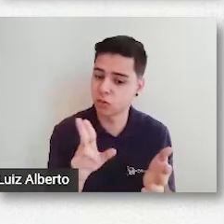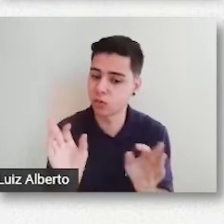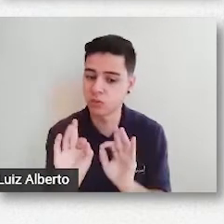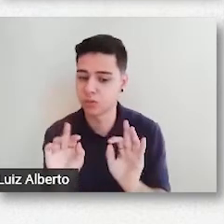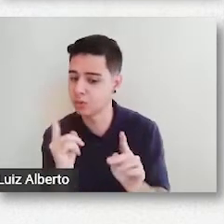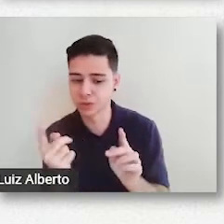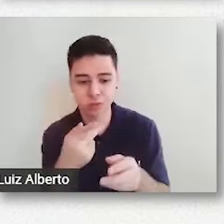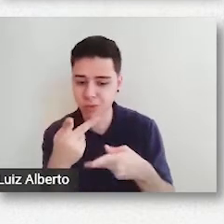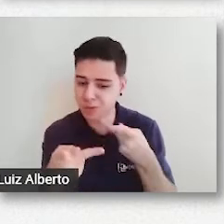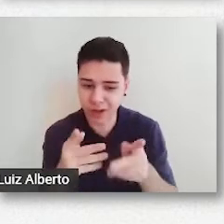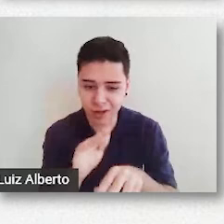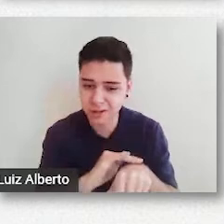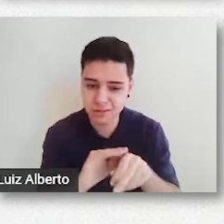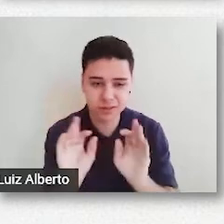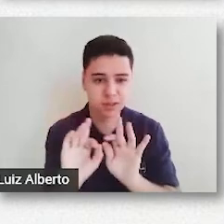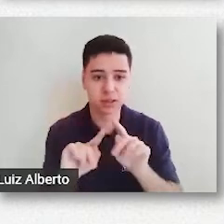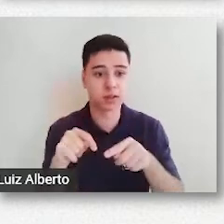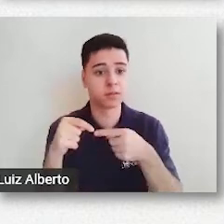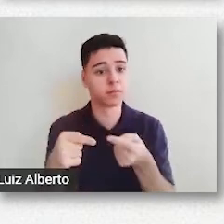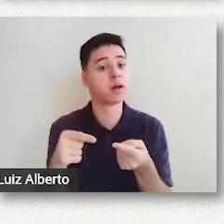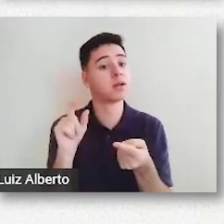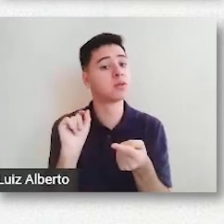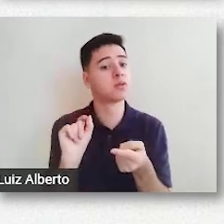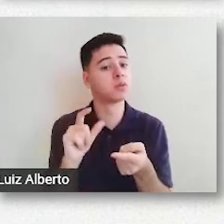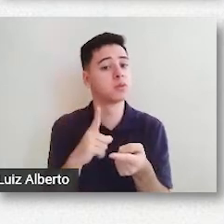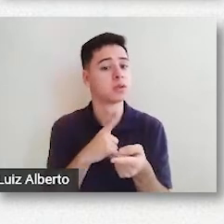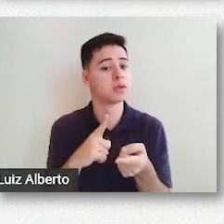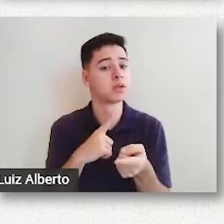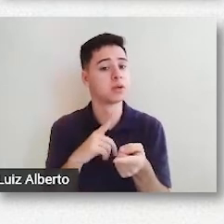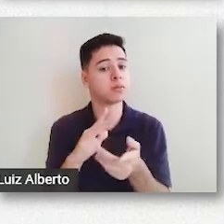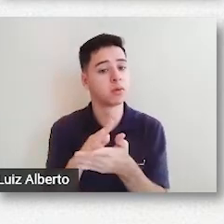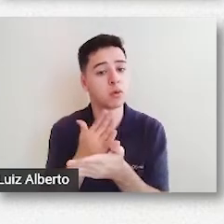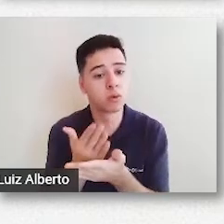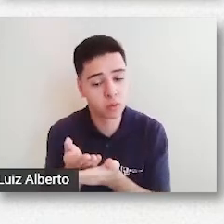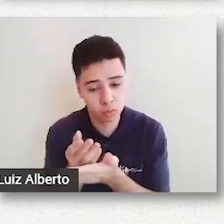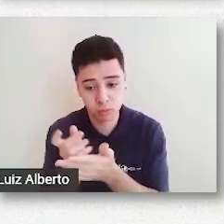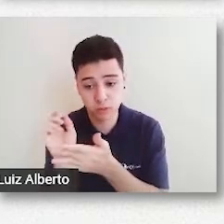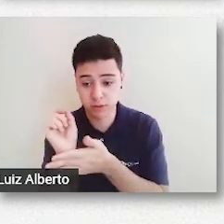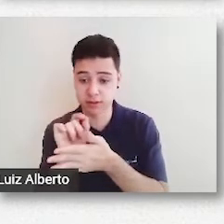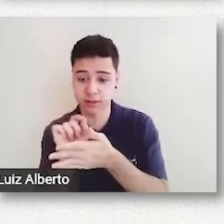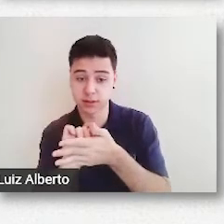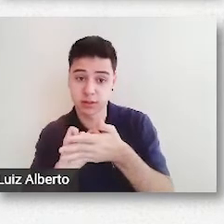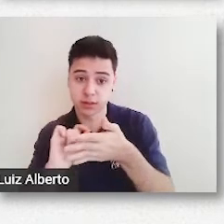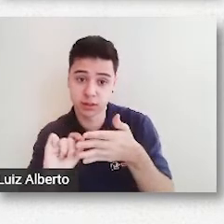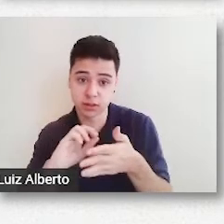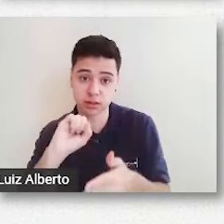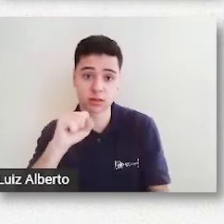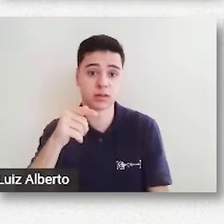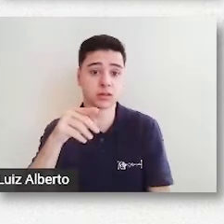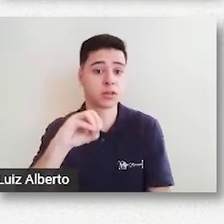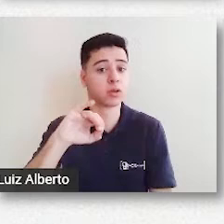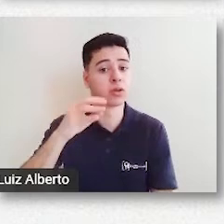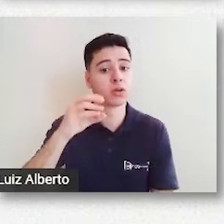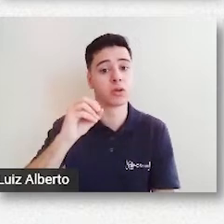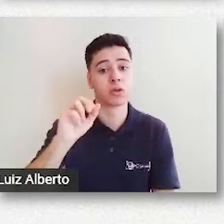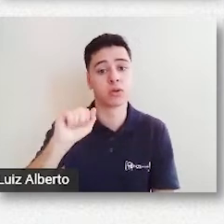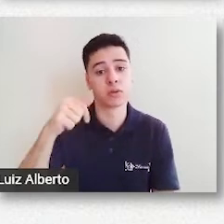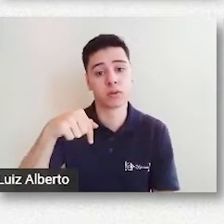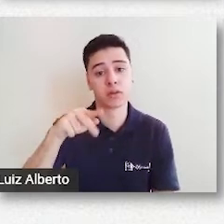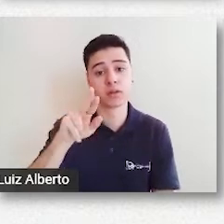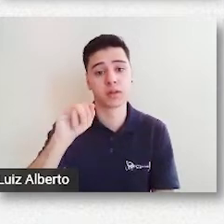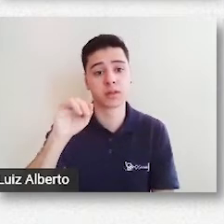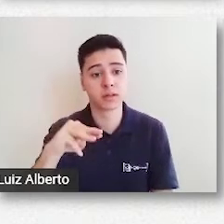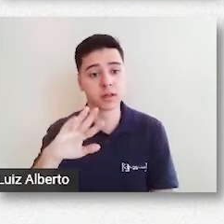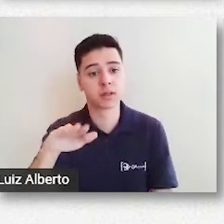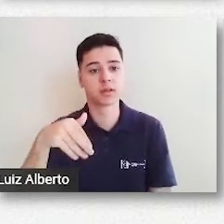discutir aqui, mas sim o que nós temos de fonte escrita sobre São Joaquim, tá? Gente, do latim,